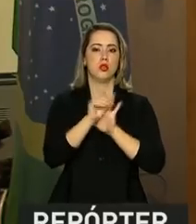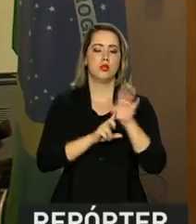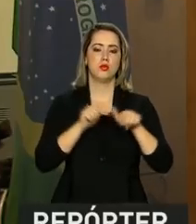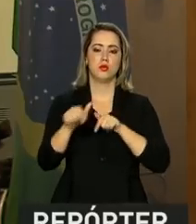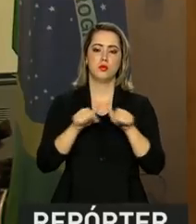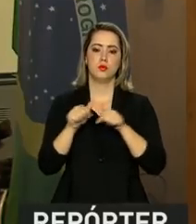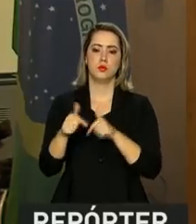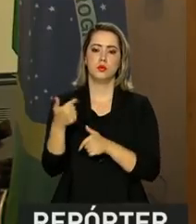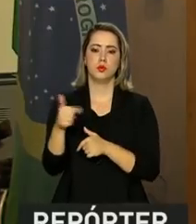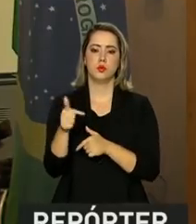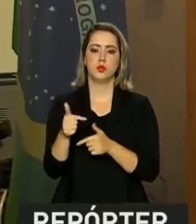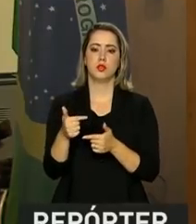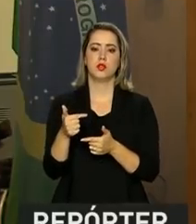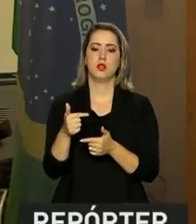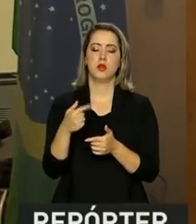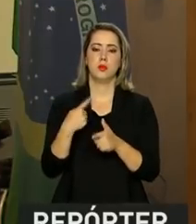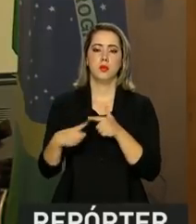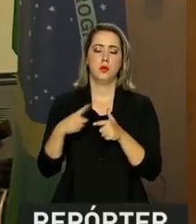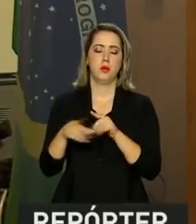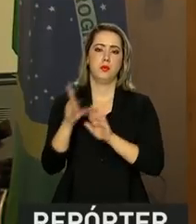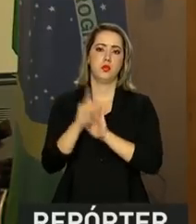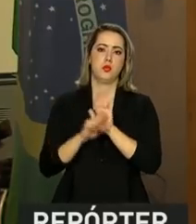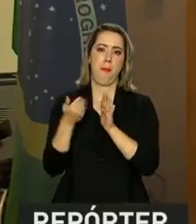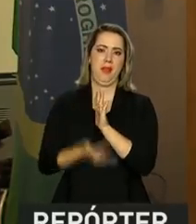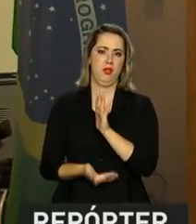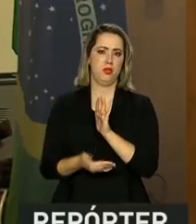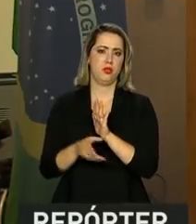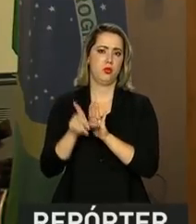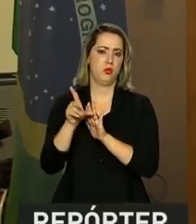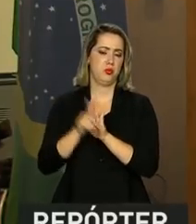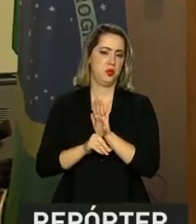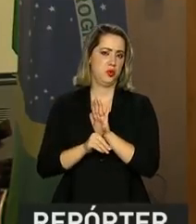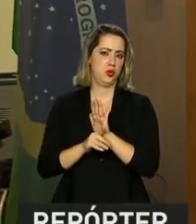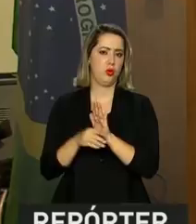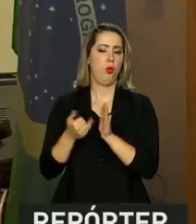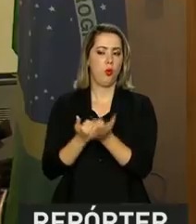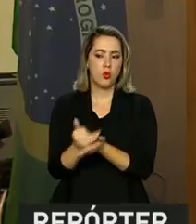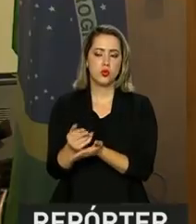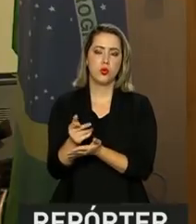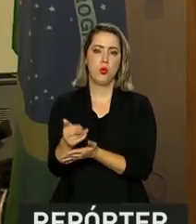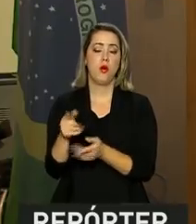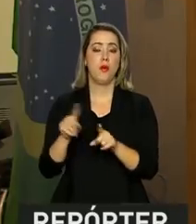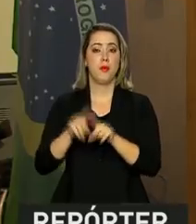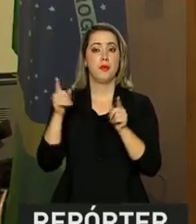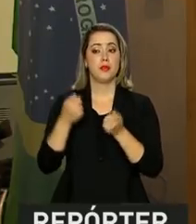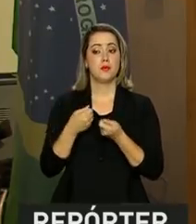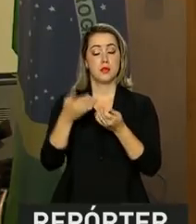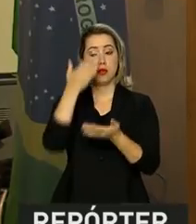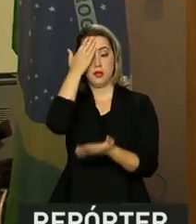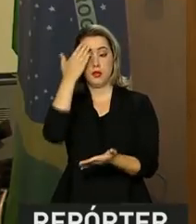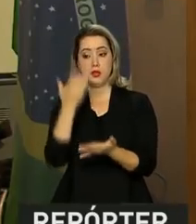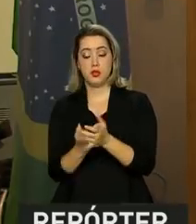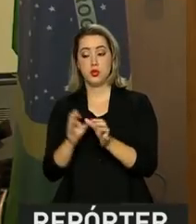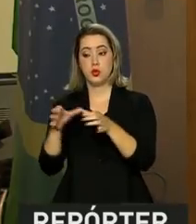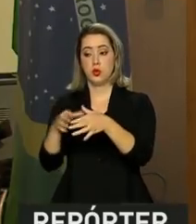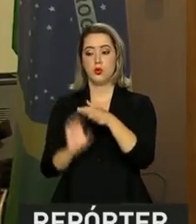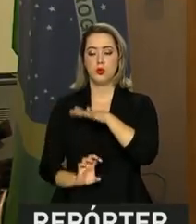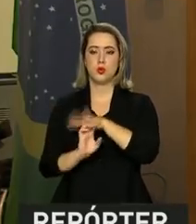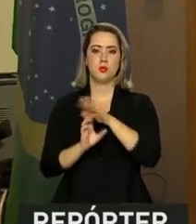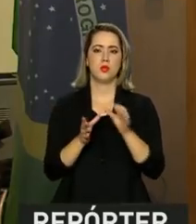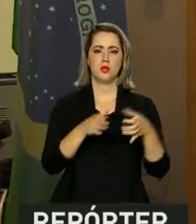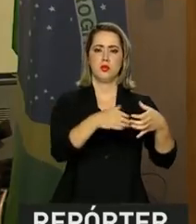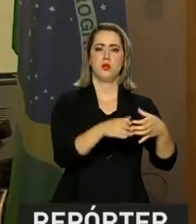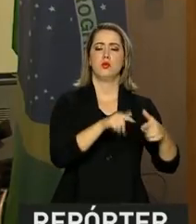né? Não mexe nisso aí, mas você flexibilizando, dando crédito ao trabalhador, dando crédito ao empregador para que ele